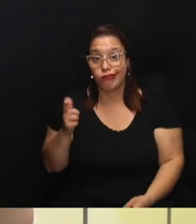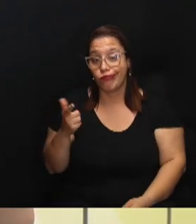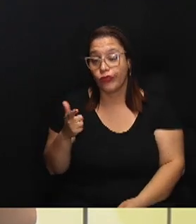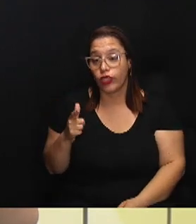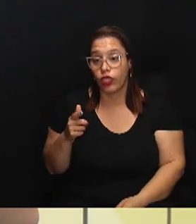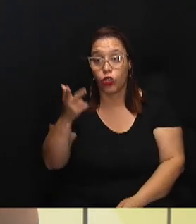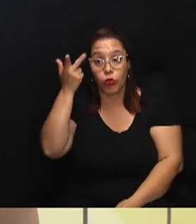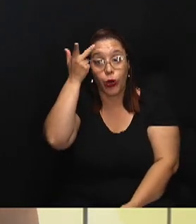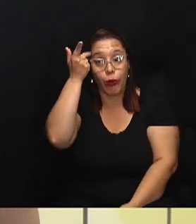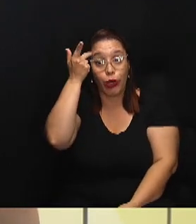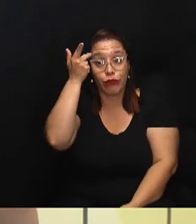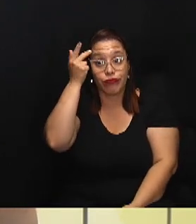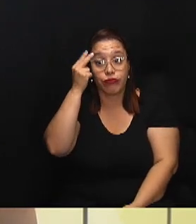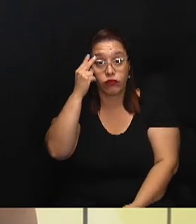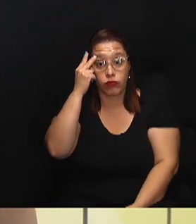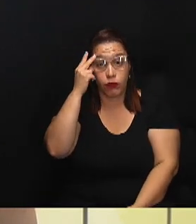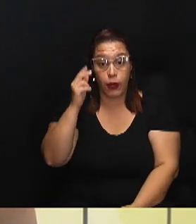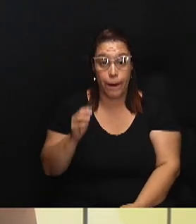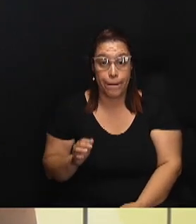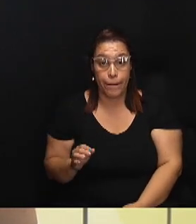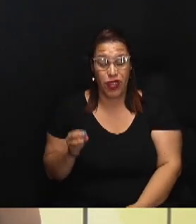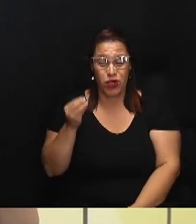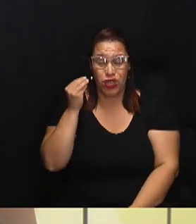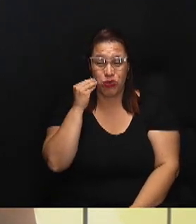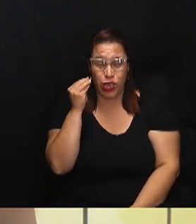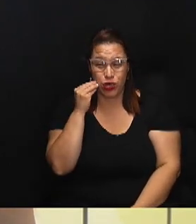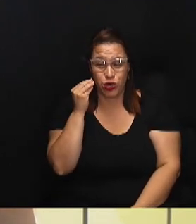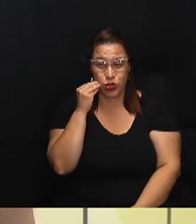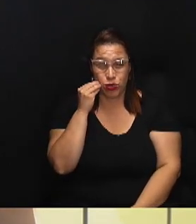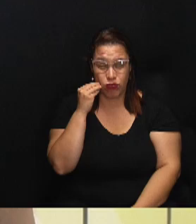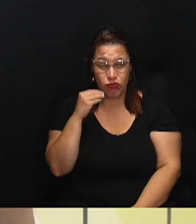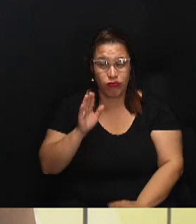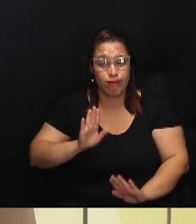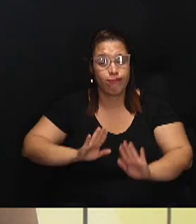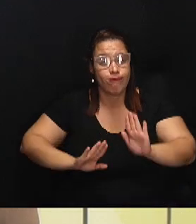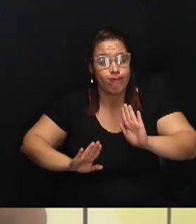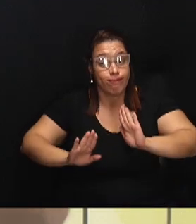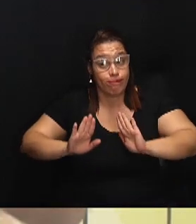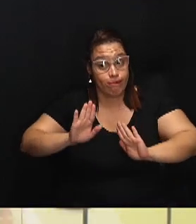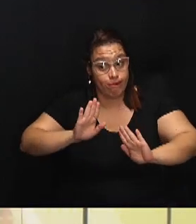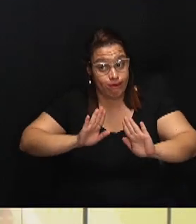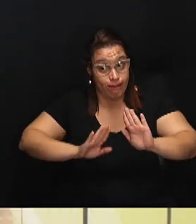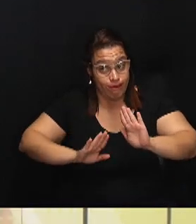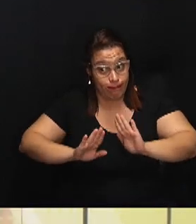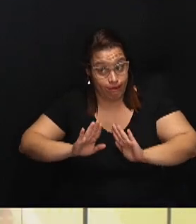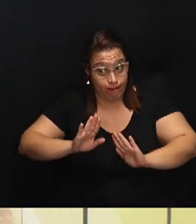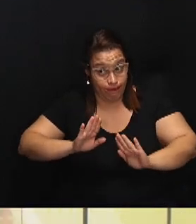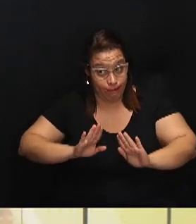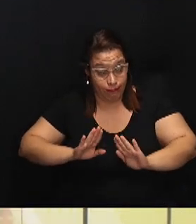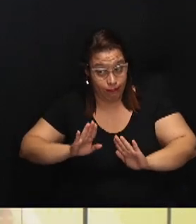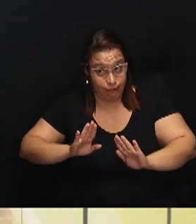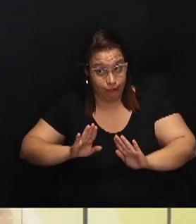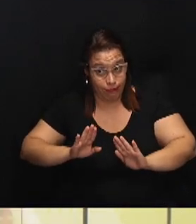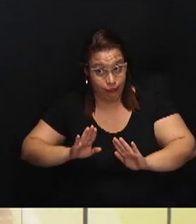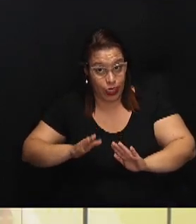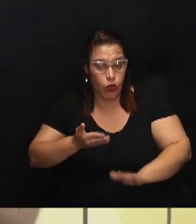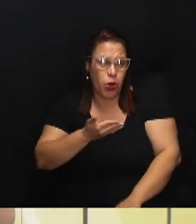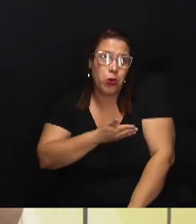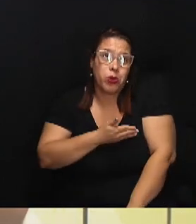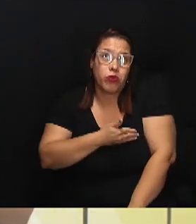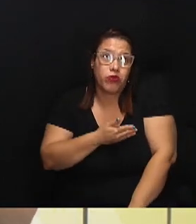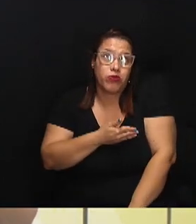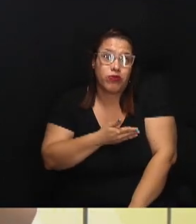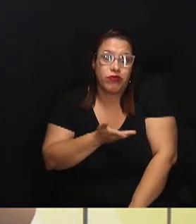condição normal. E quando a pessoa está fragilizada, tem que tomar mais cuidado ainda com essas coisas. Vai com os amigos, não sei o